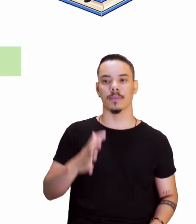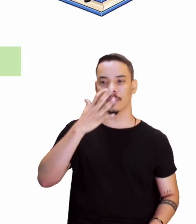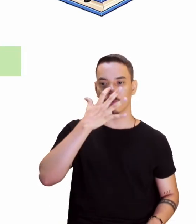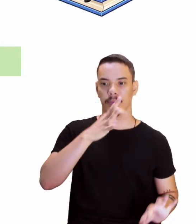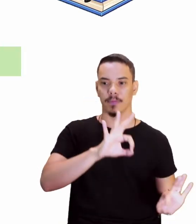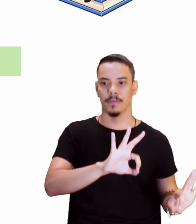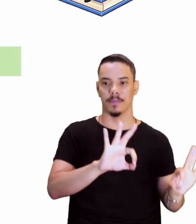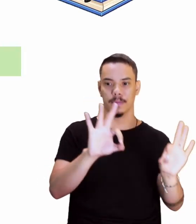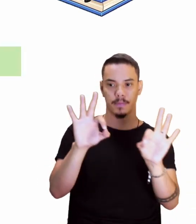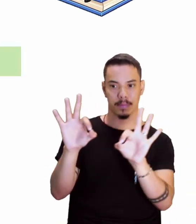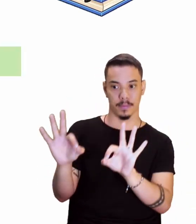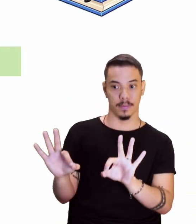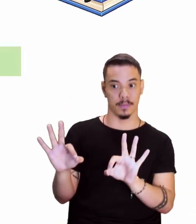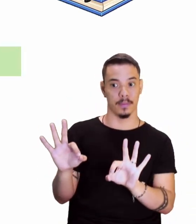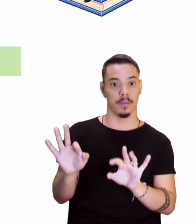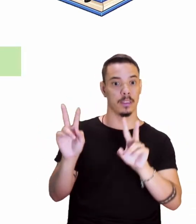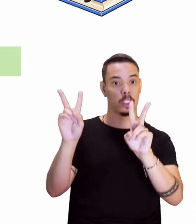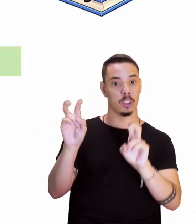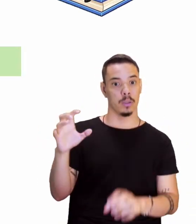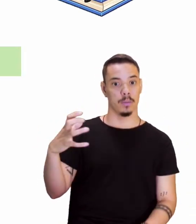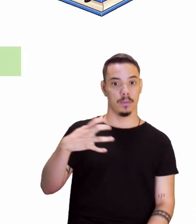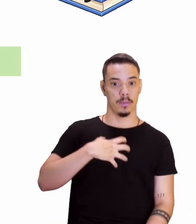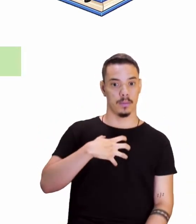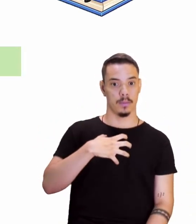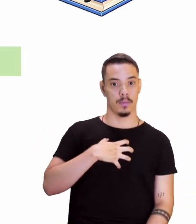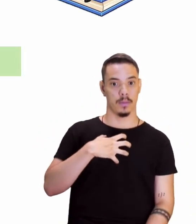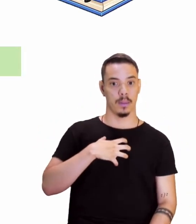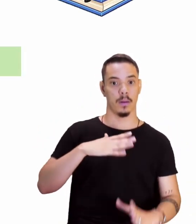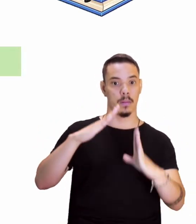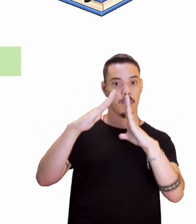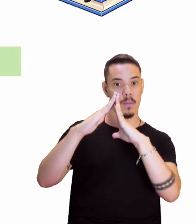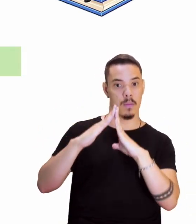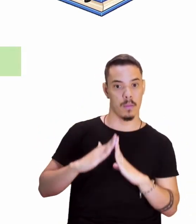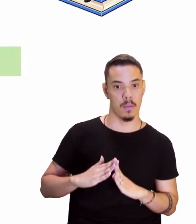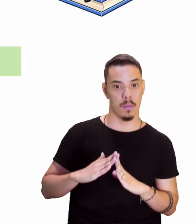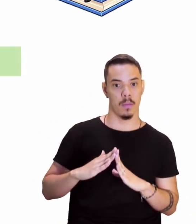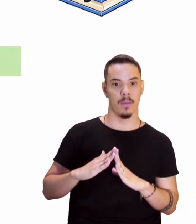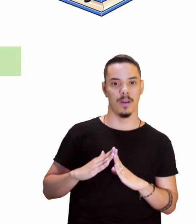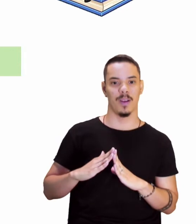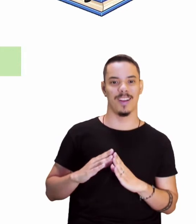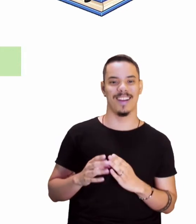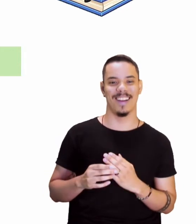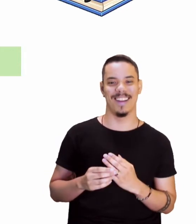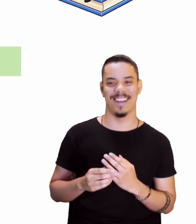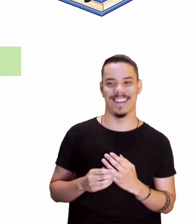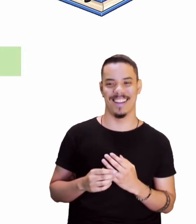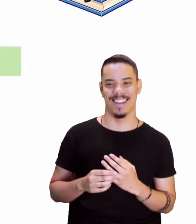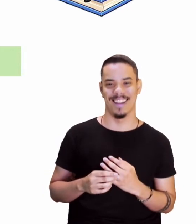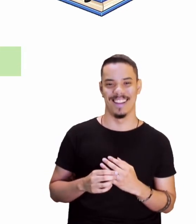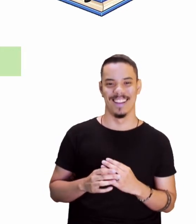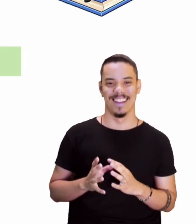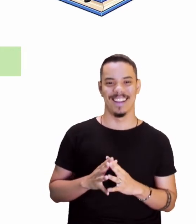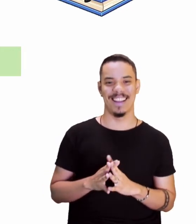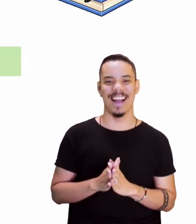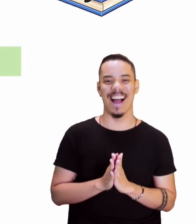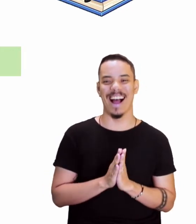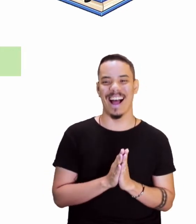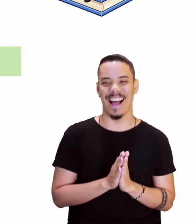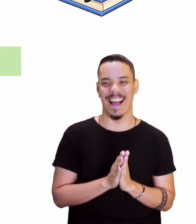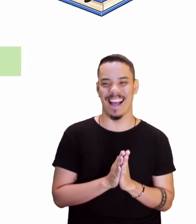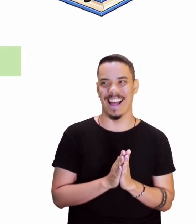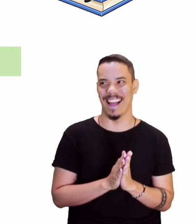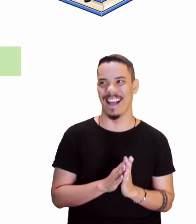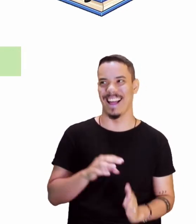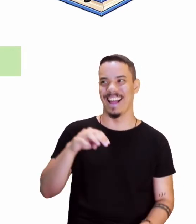Assistir no sentido de residir, morar, eu só coloquei mor. Acho que eu já estava morta de